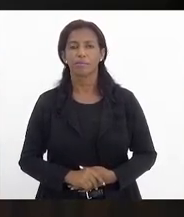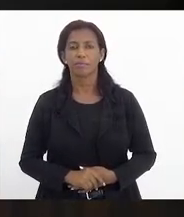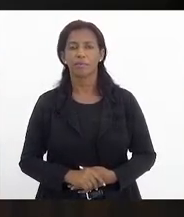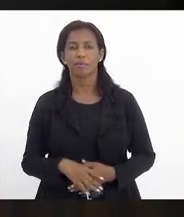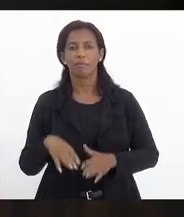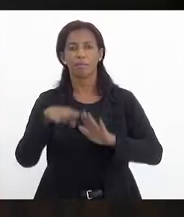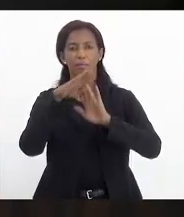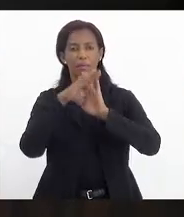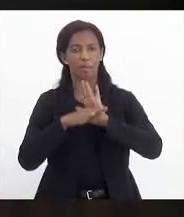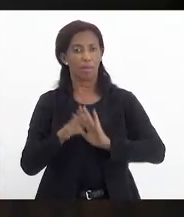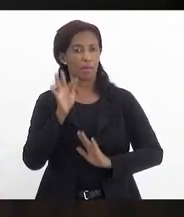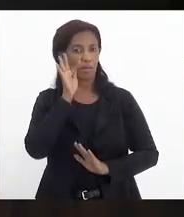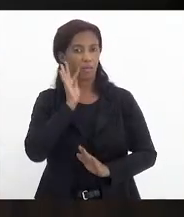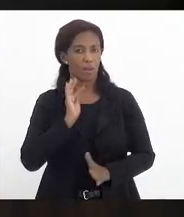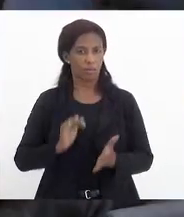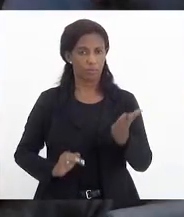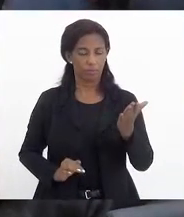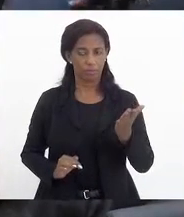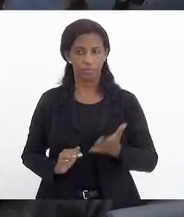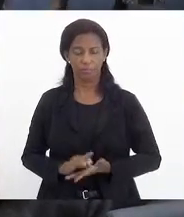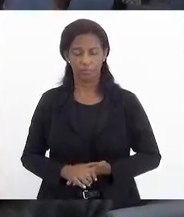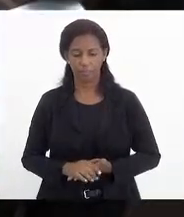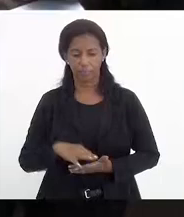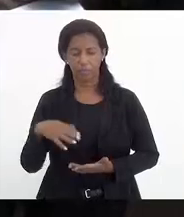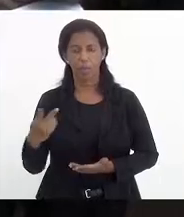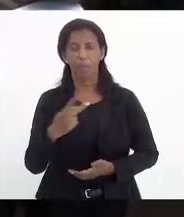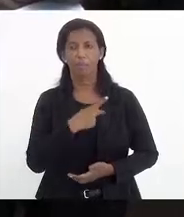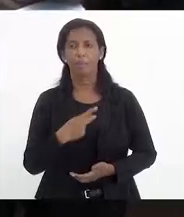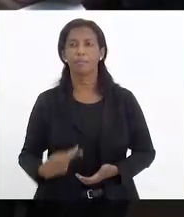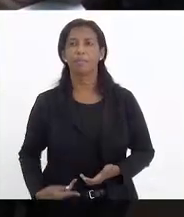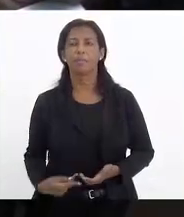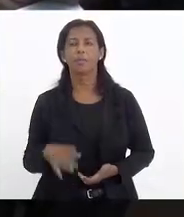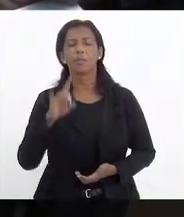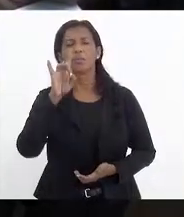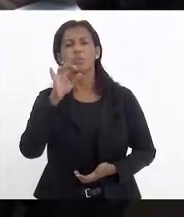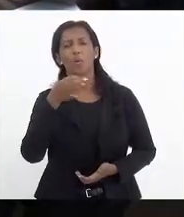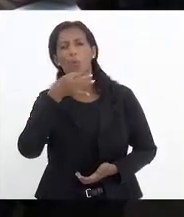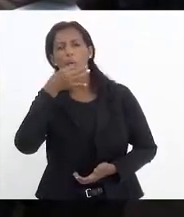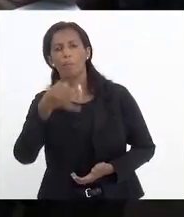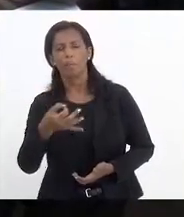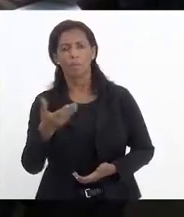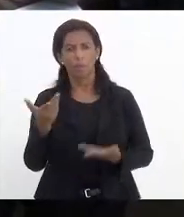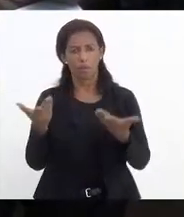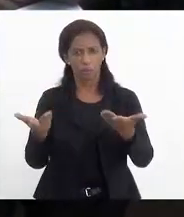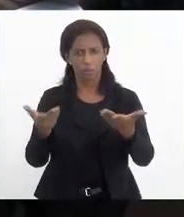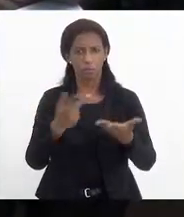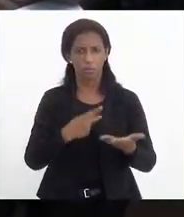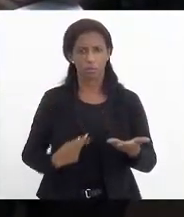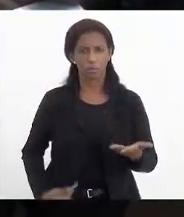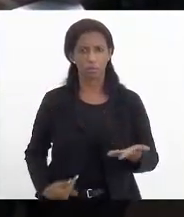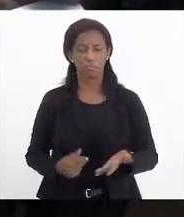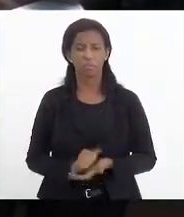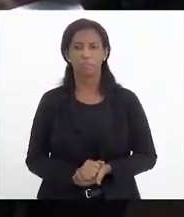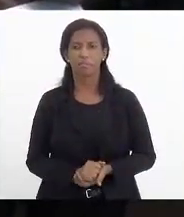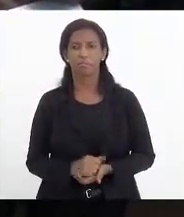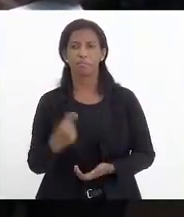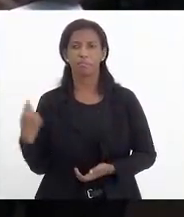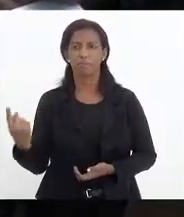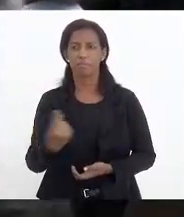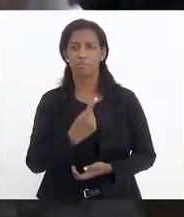Questão de ordem, deputado Flávio. Senhor presidente, eu quero sugerir a Vossa Excelência que a